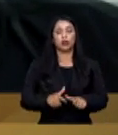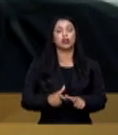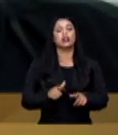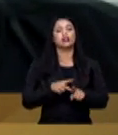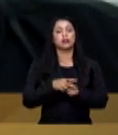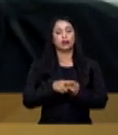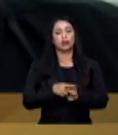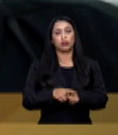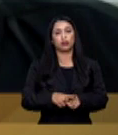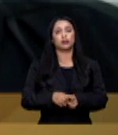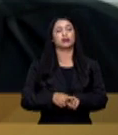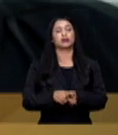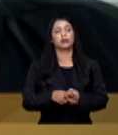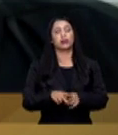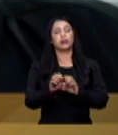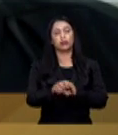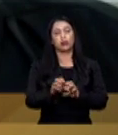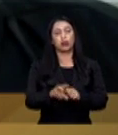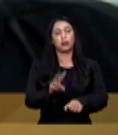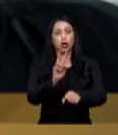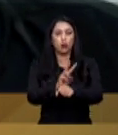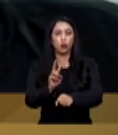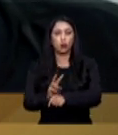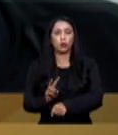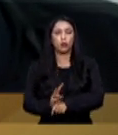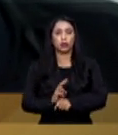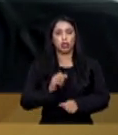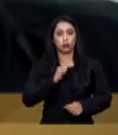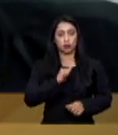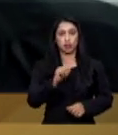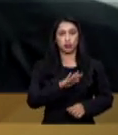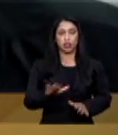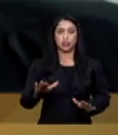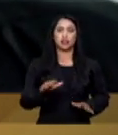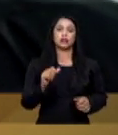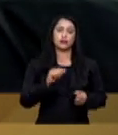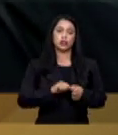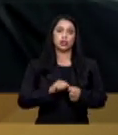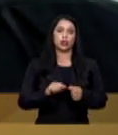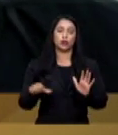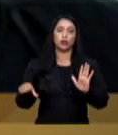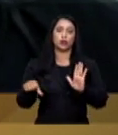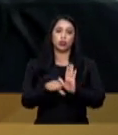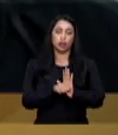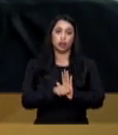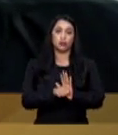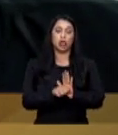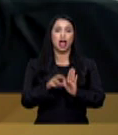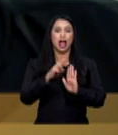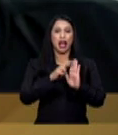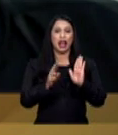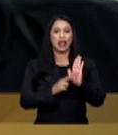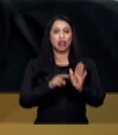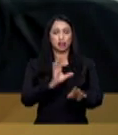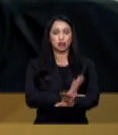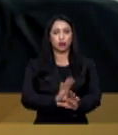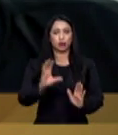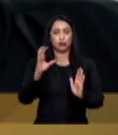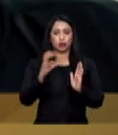na guarda e na vigilância dos adolescentes infratores. Sobre a exceção à regra do concurso público, constante do artigo